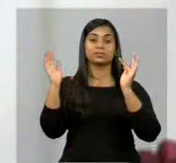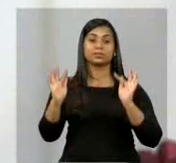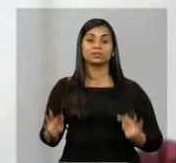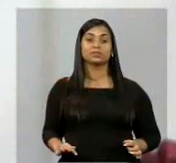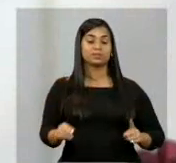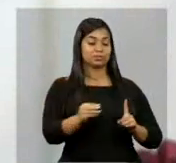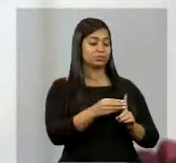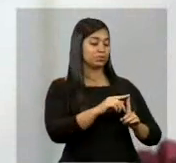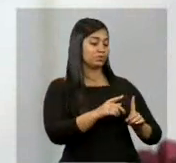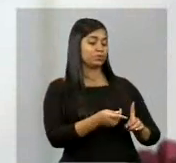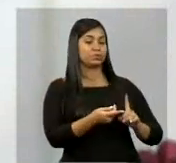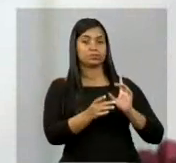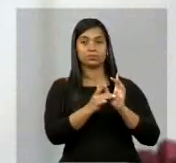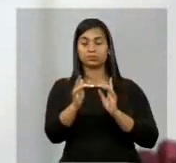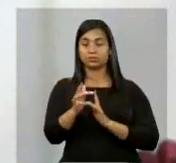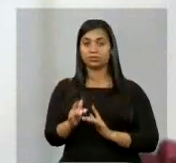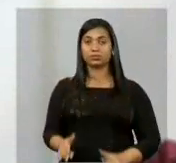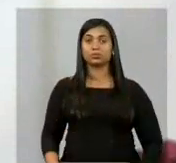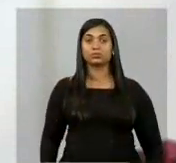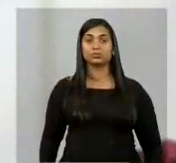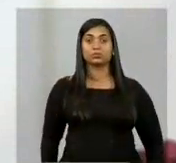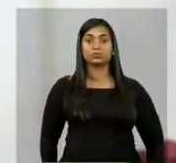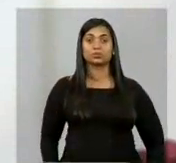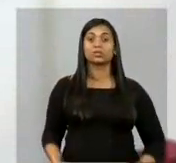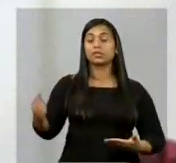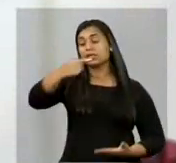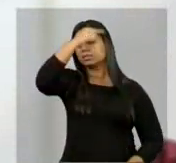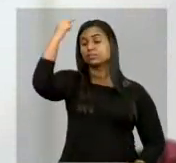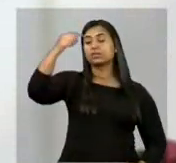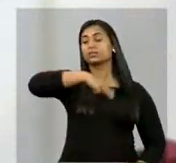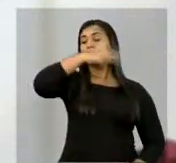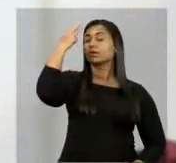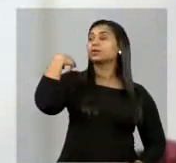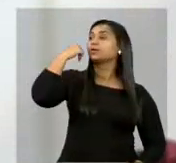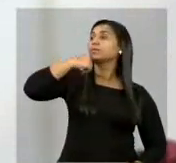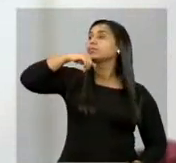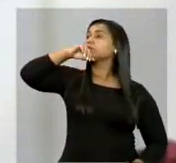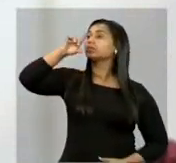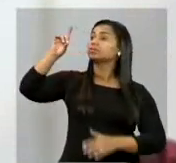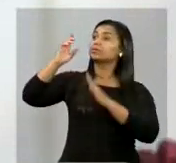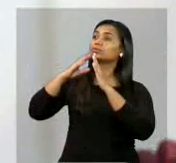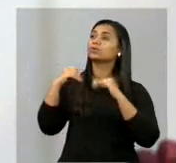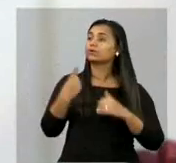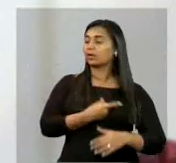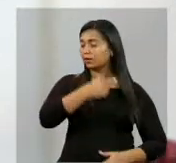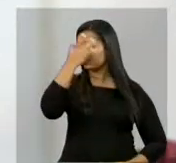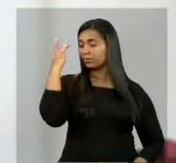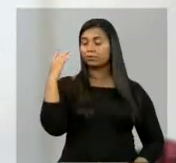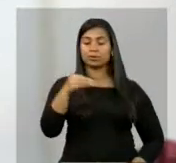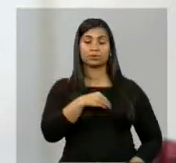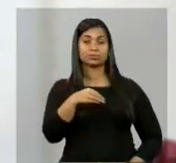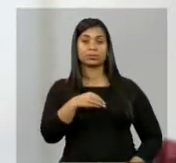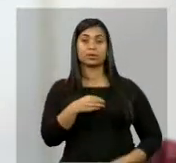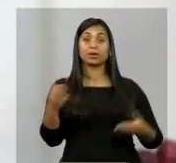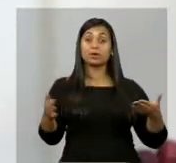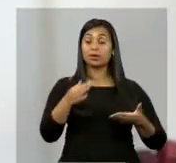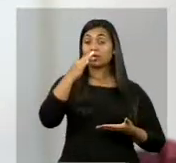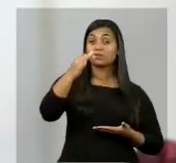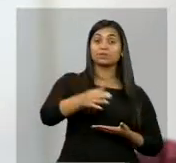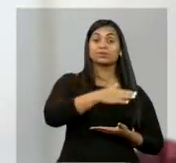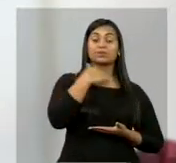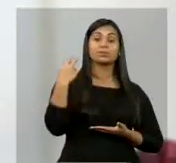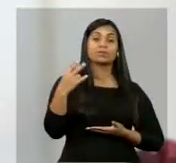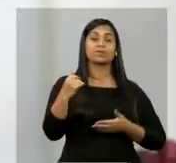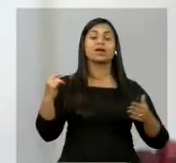entre as mulheres e bendito é o fruto do vosso ventre, Jesus. Santa Maria, Mãe de Deus, rogai por nós,